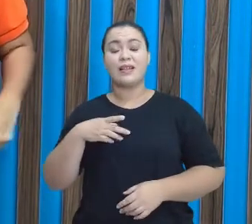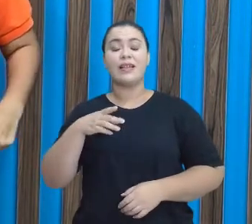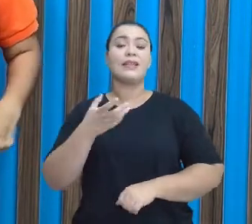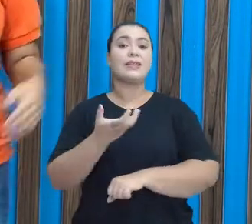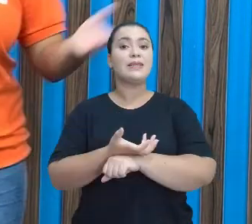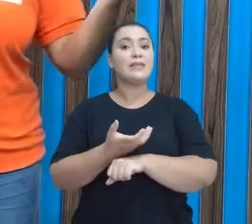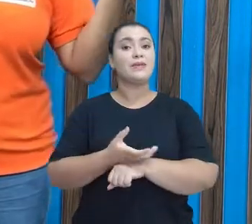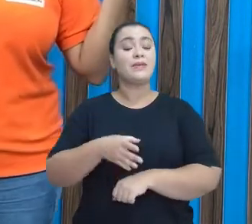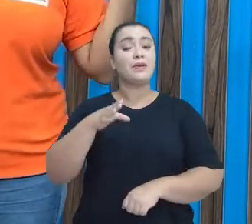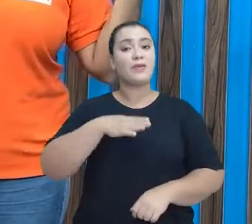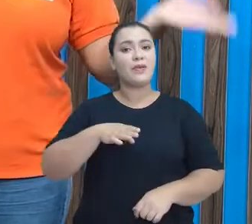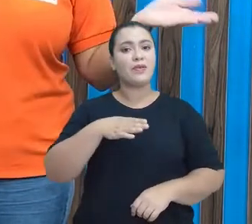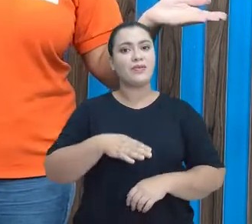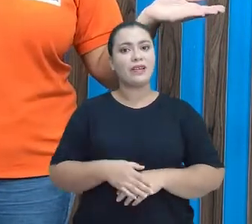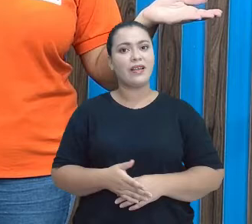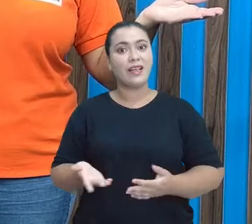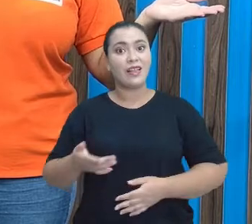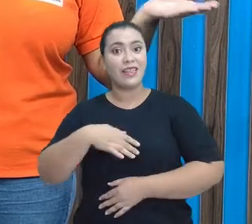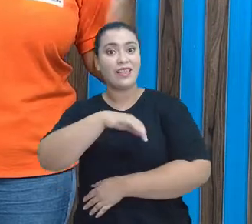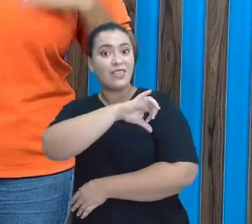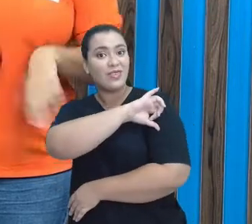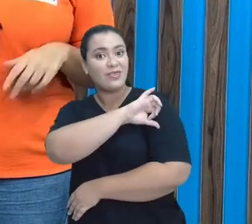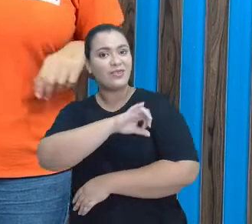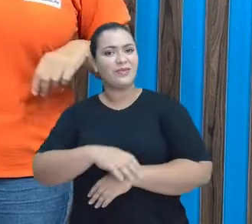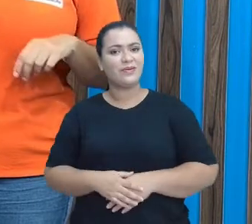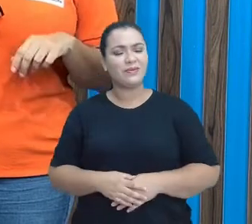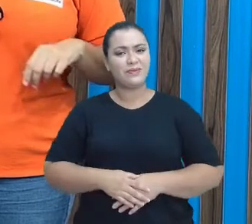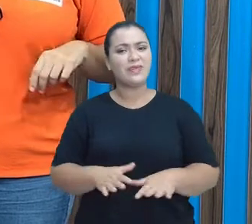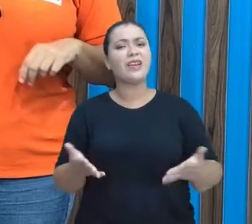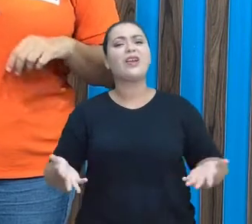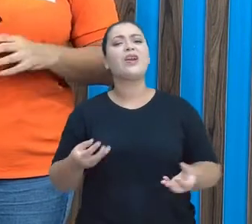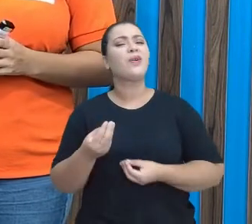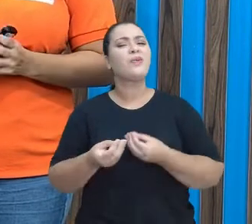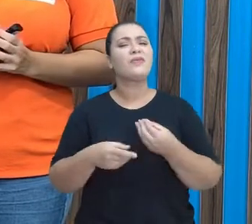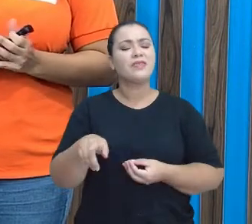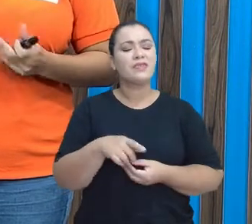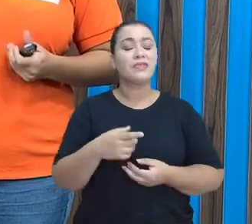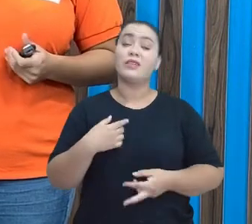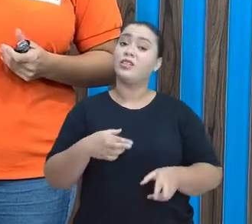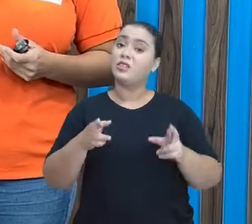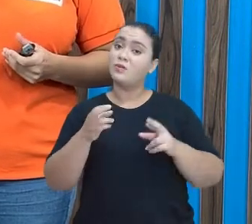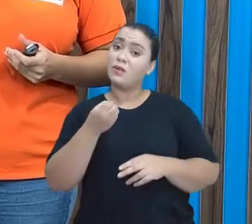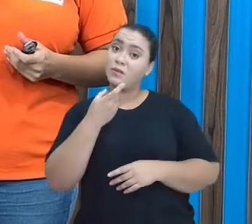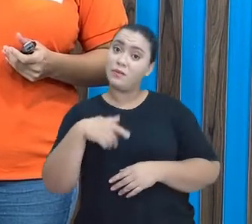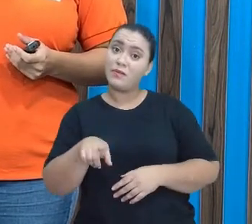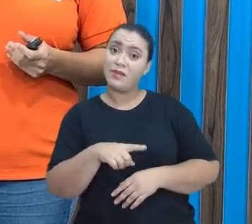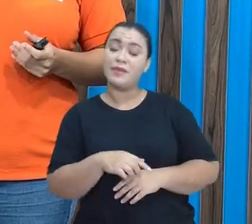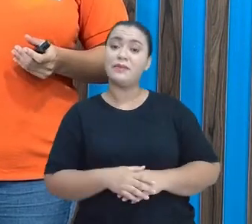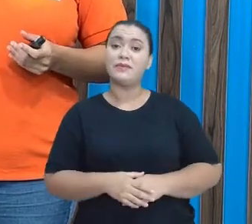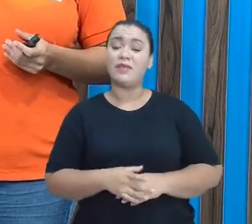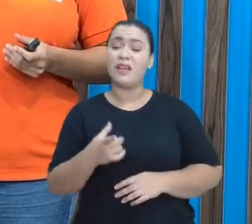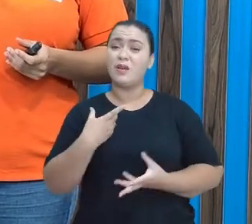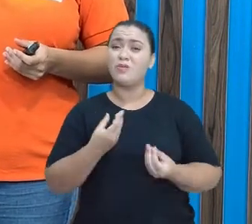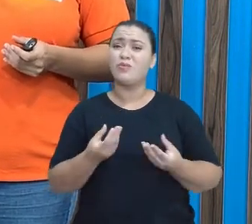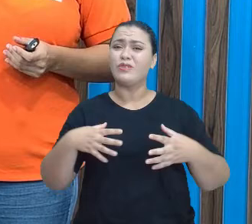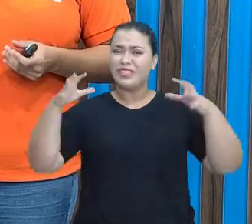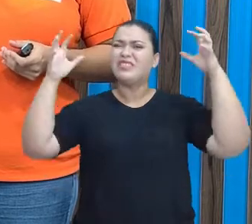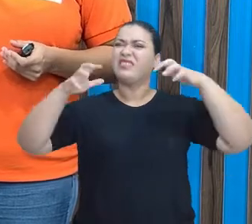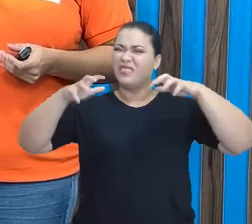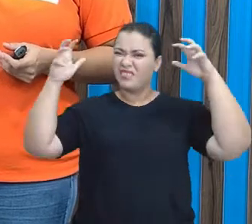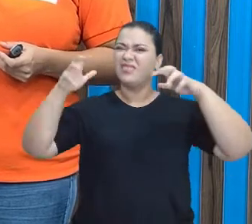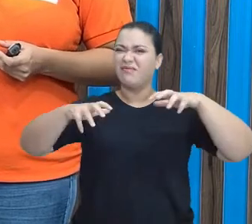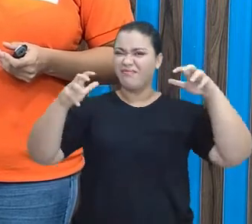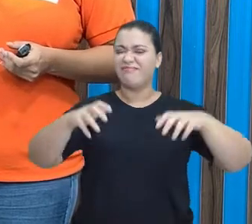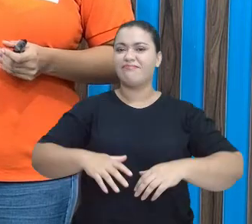portuguesa de vocês do 9º ano. Como é que vocês estão? Espero que muito bem. Muita chuva hoje, né,